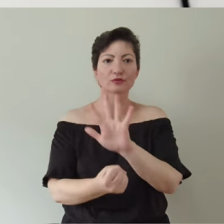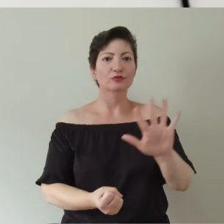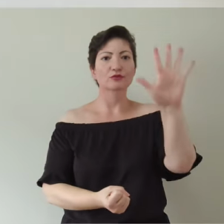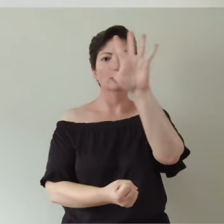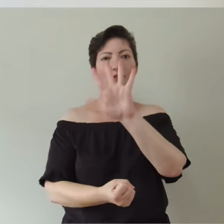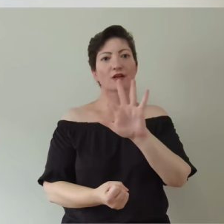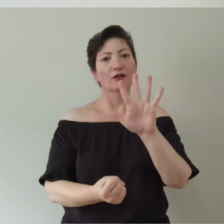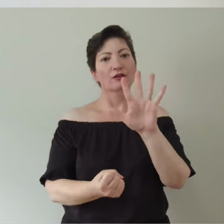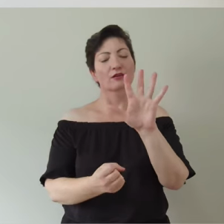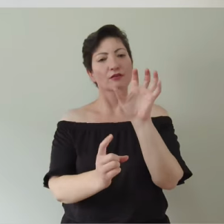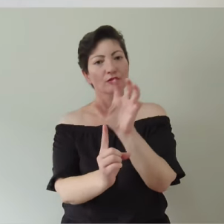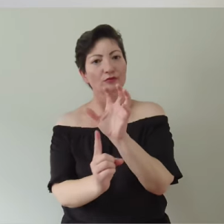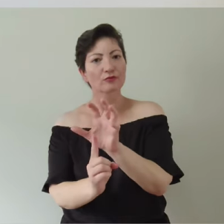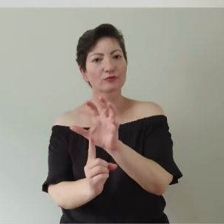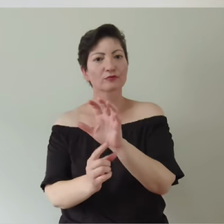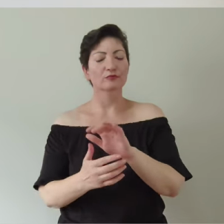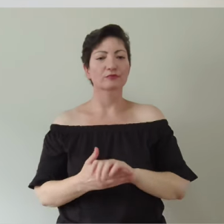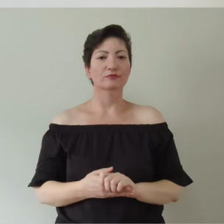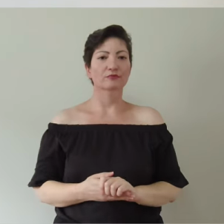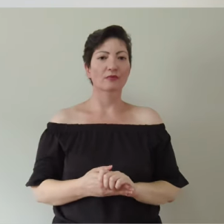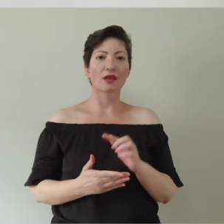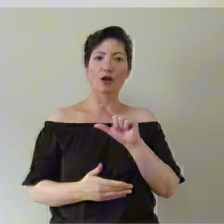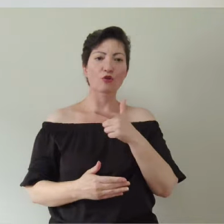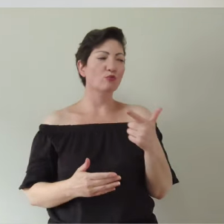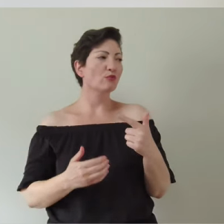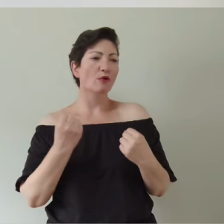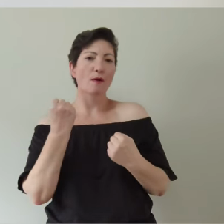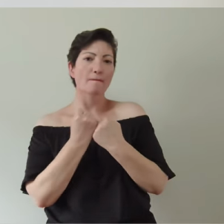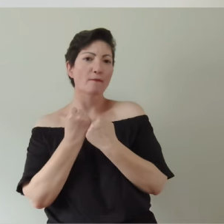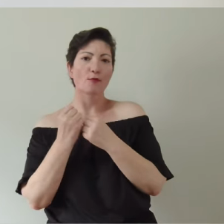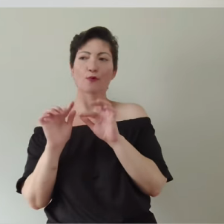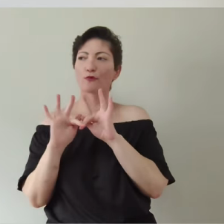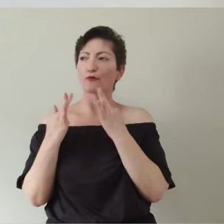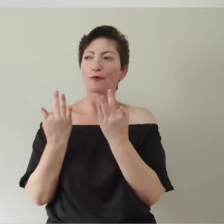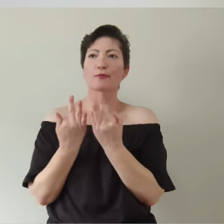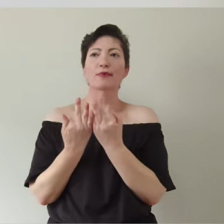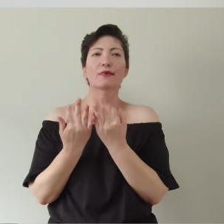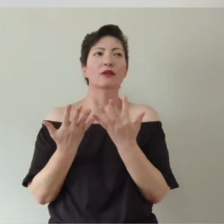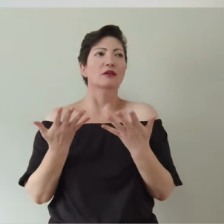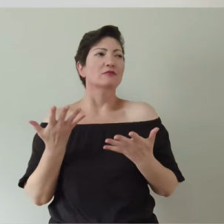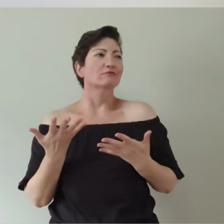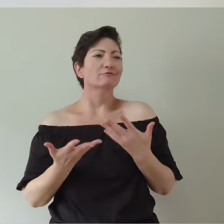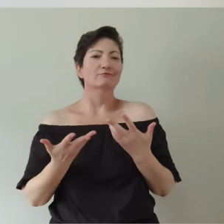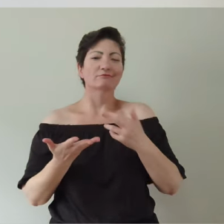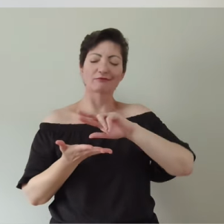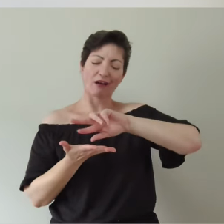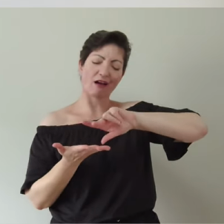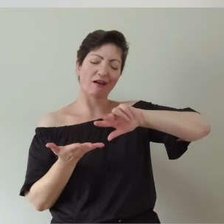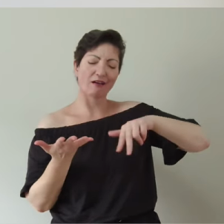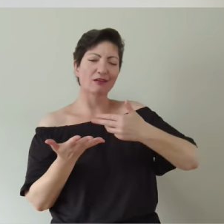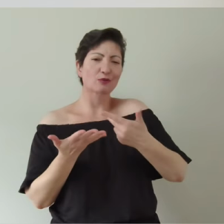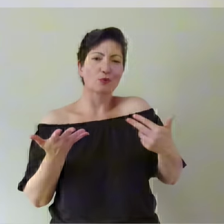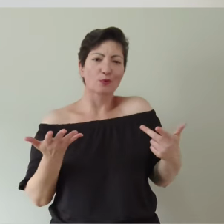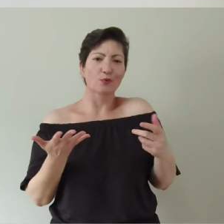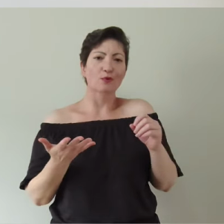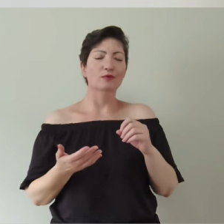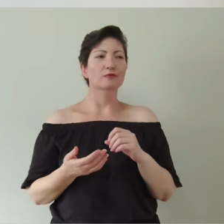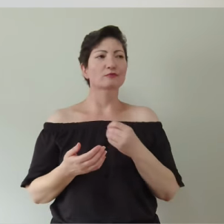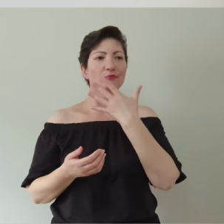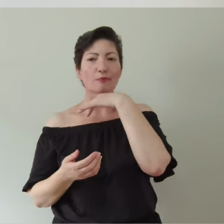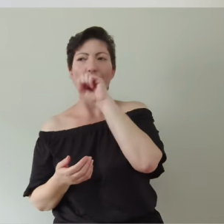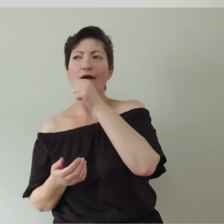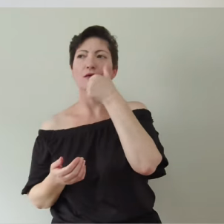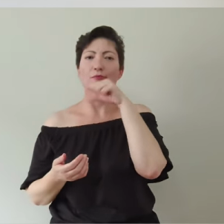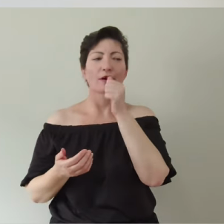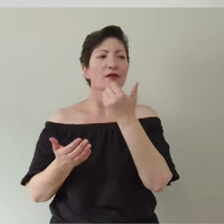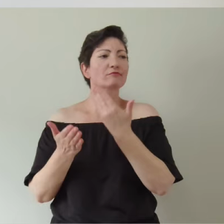essas questões. Eu sou uma pessoa que não tem uma rede de apoio muito grande familiar, por enfim, muitas razões, né? Eu perdi o meu pai,